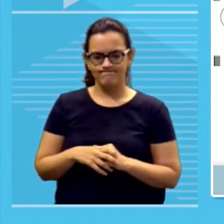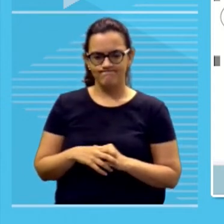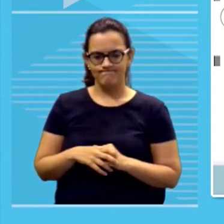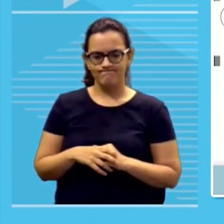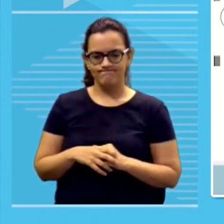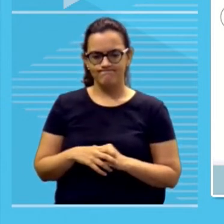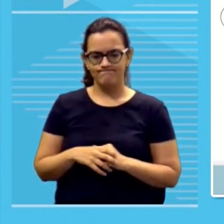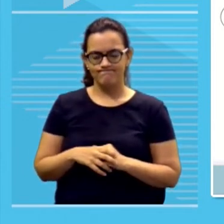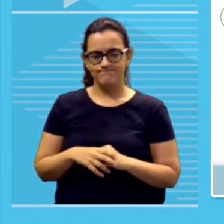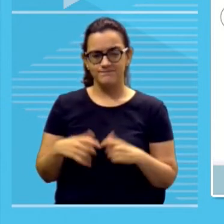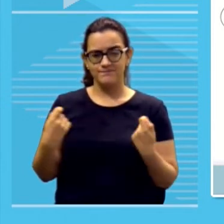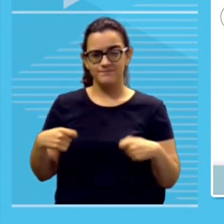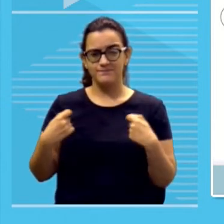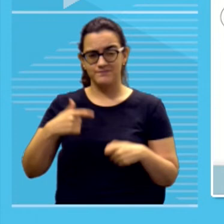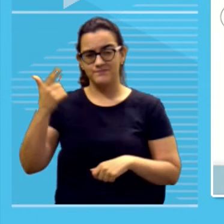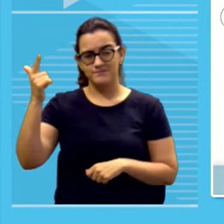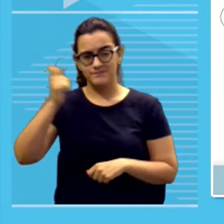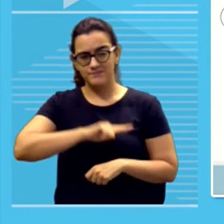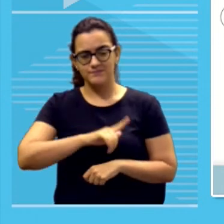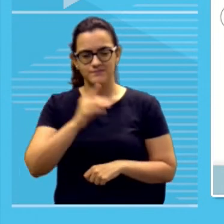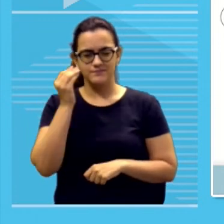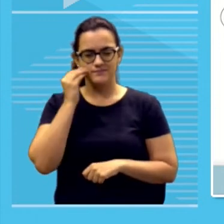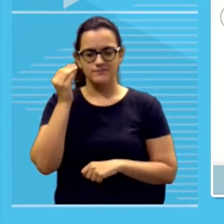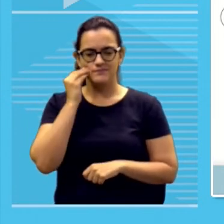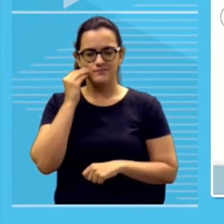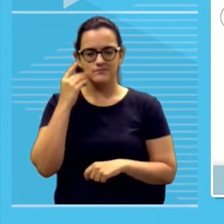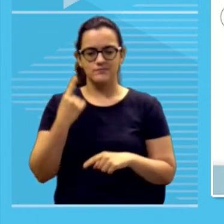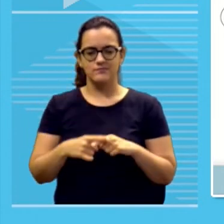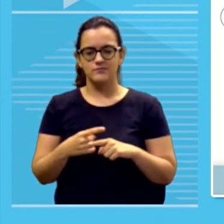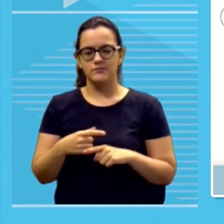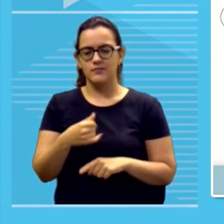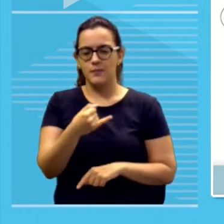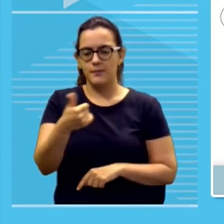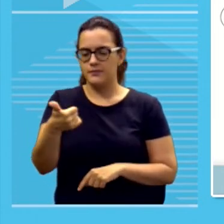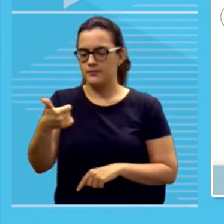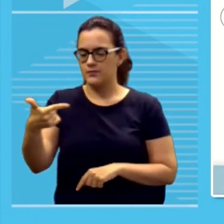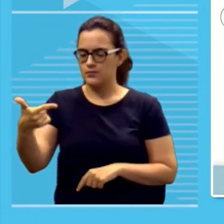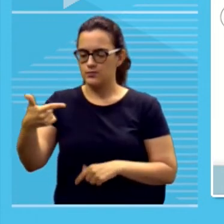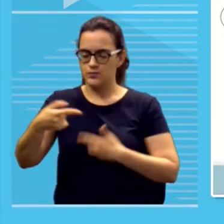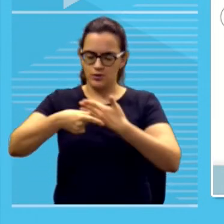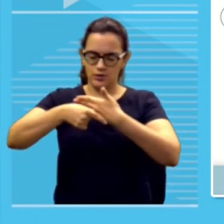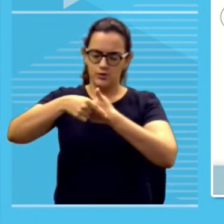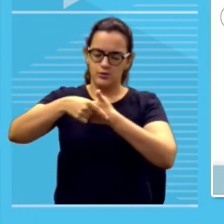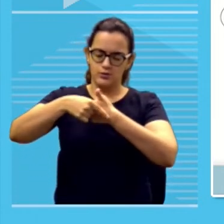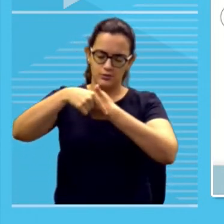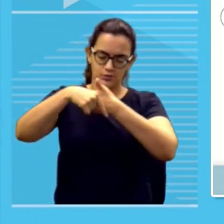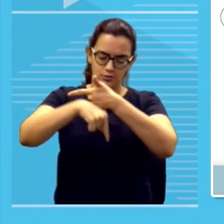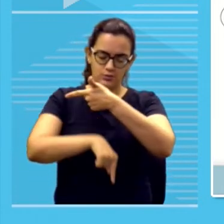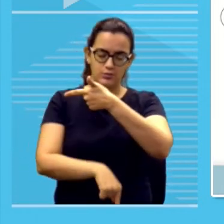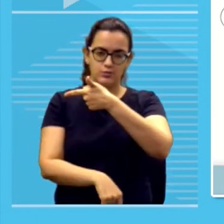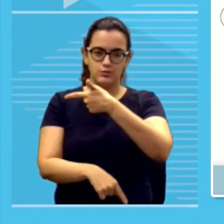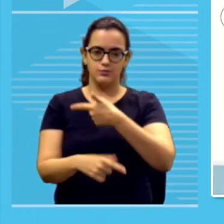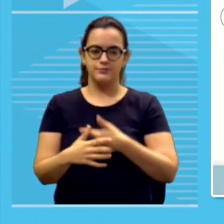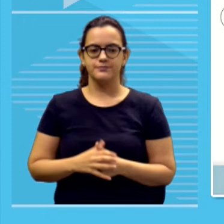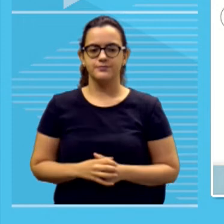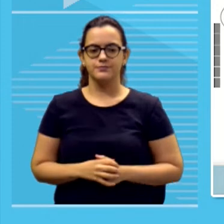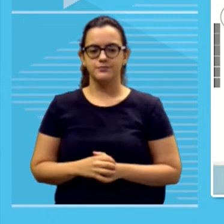aqui em número negativo muito grande vai ser assim ó e não habilitou